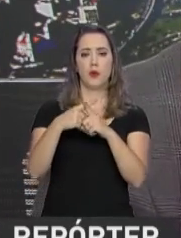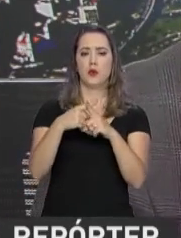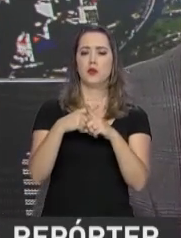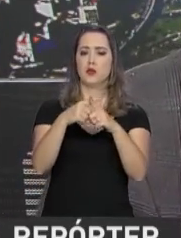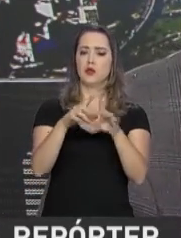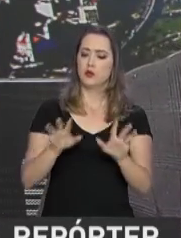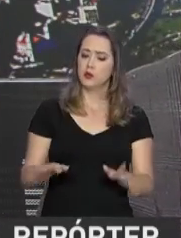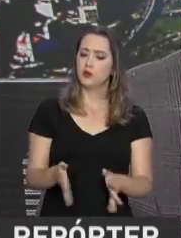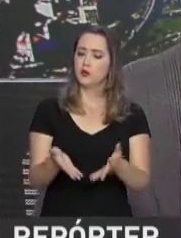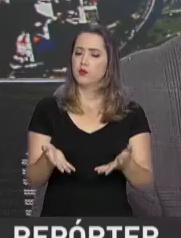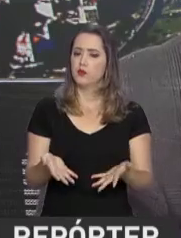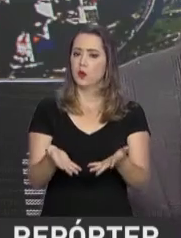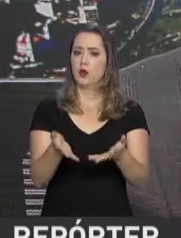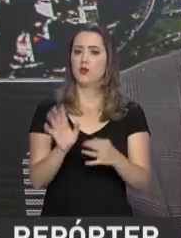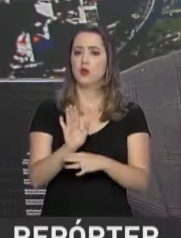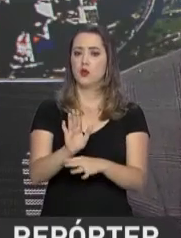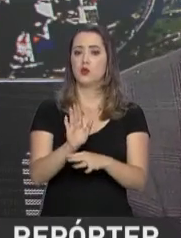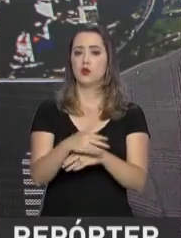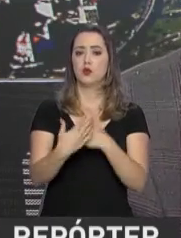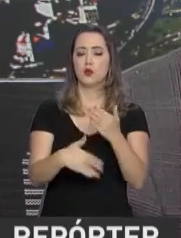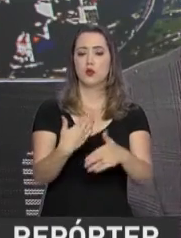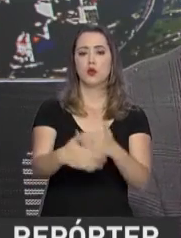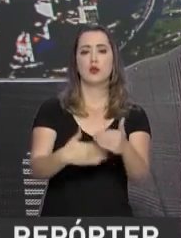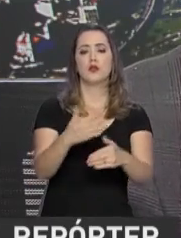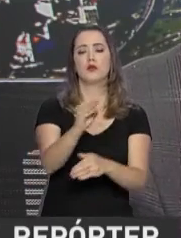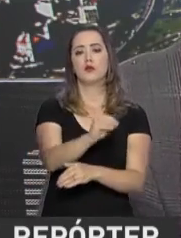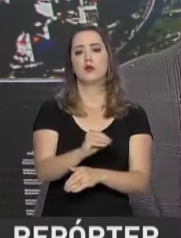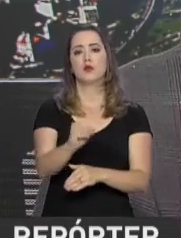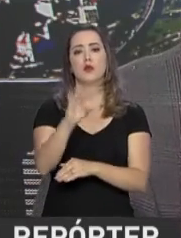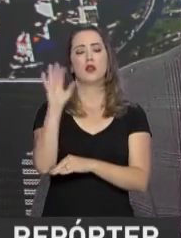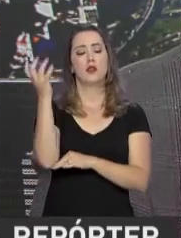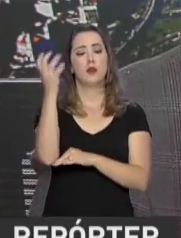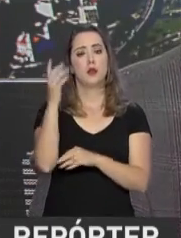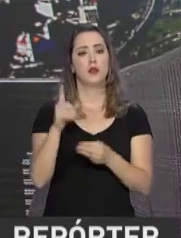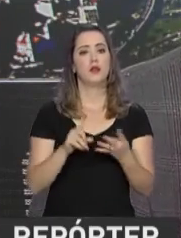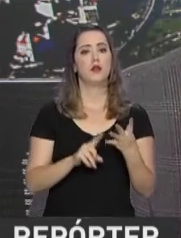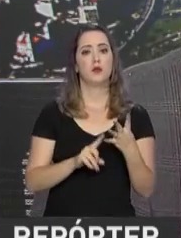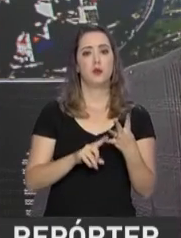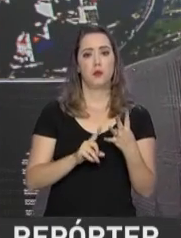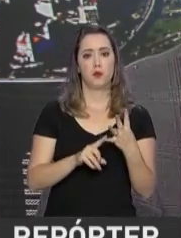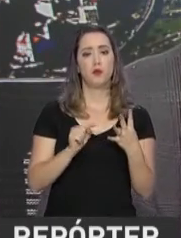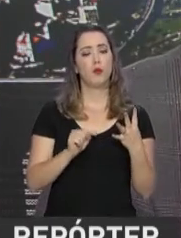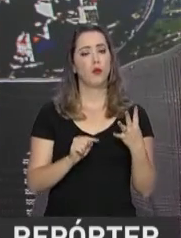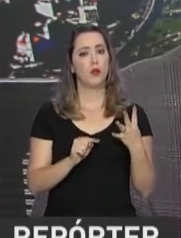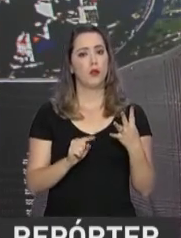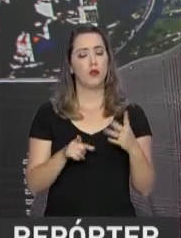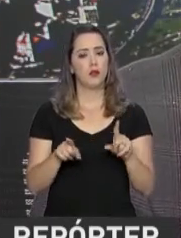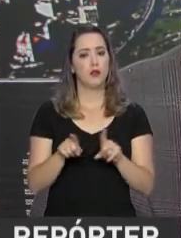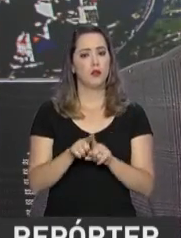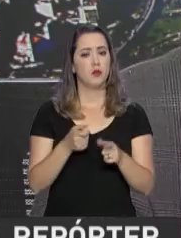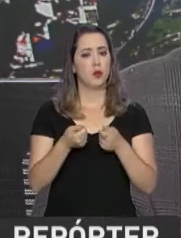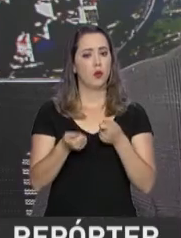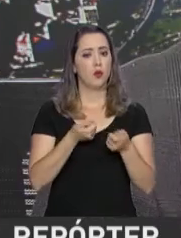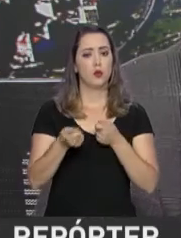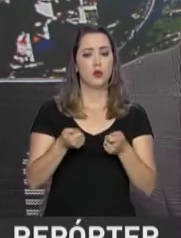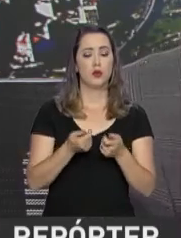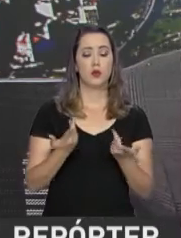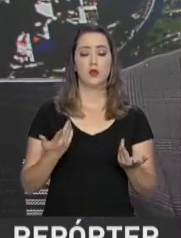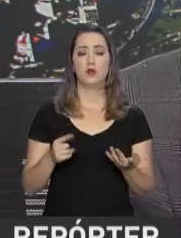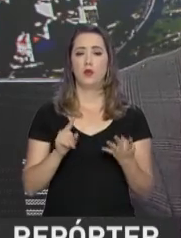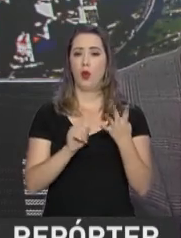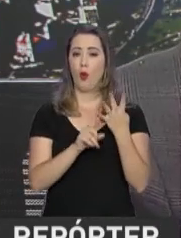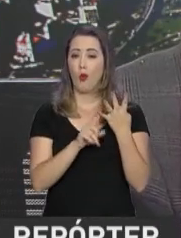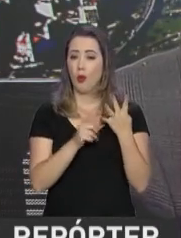de apoio ao desenvolvimento sustentável mas também comando e controle e esse último eixo ele